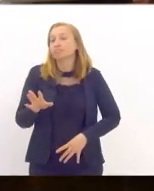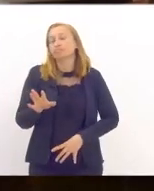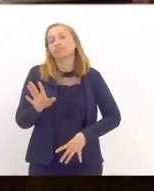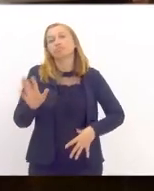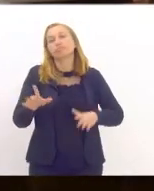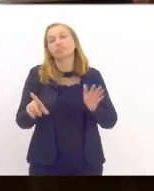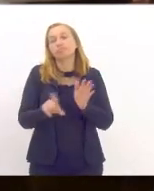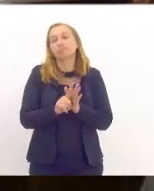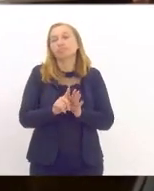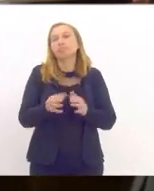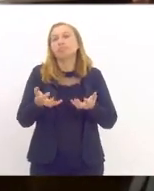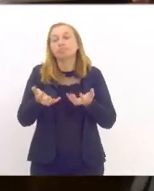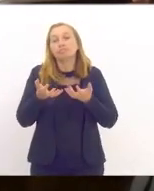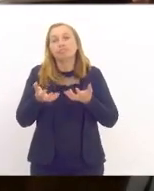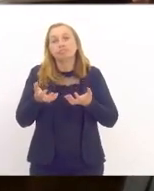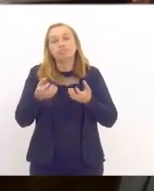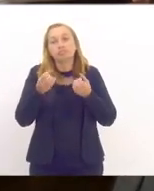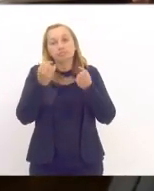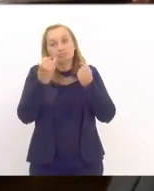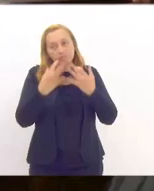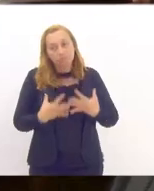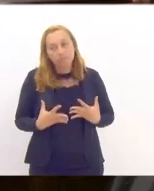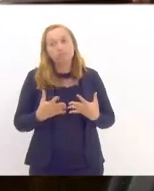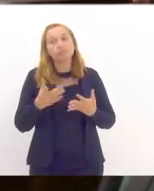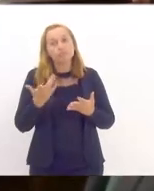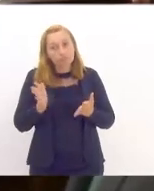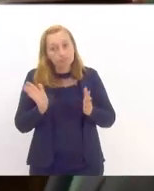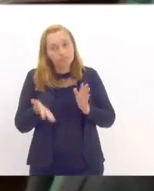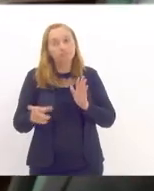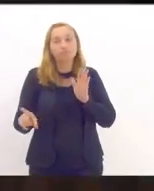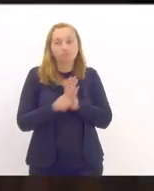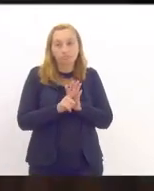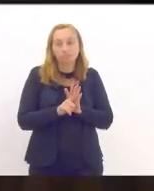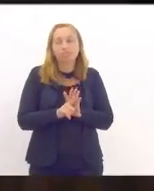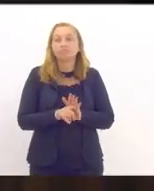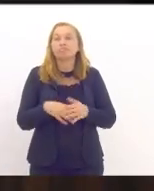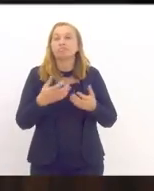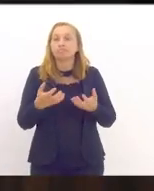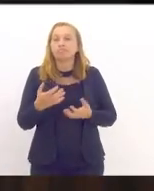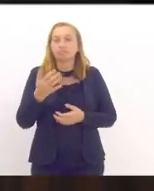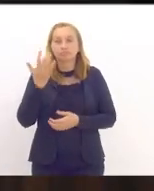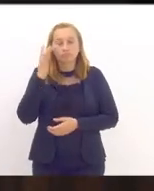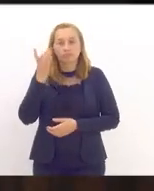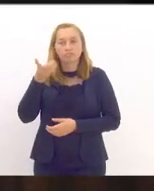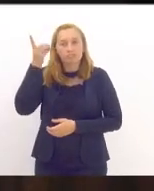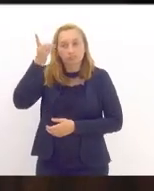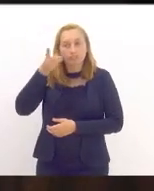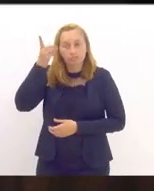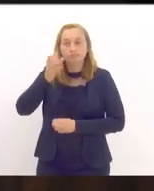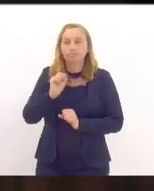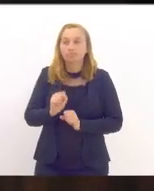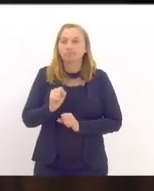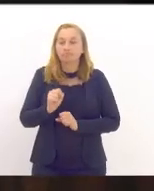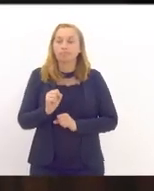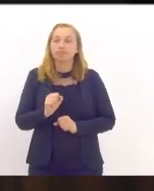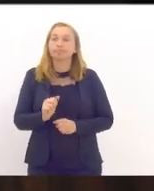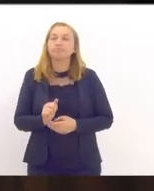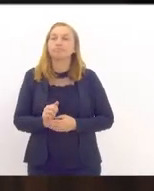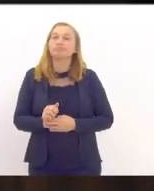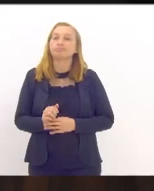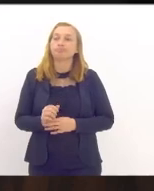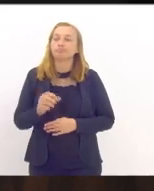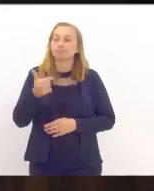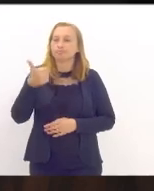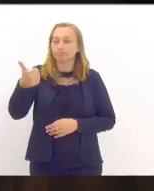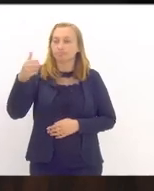mas eu quero que explicite então eu acho só acho deputada de 90 dias